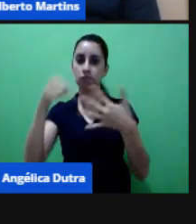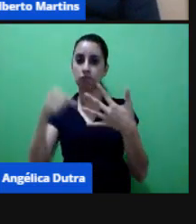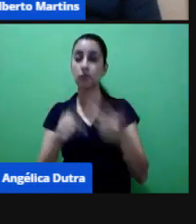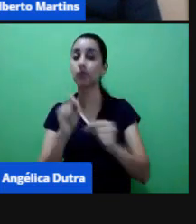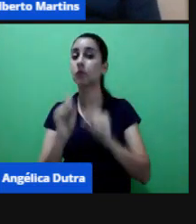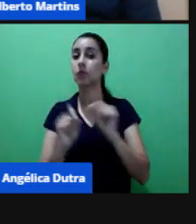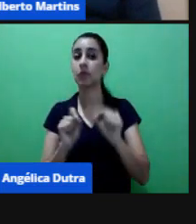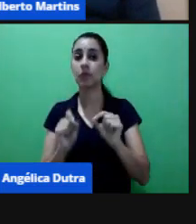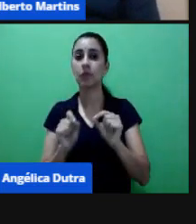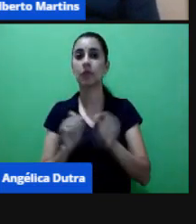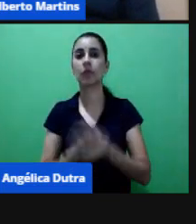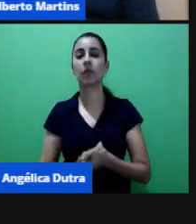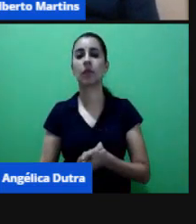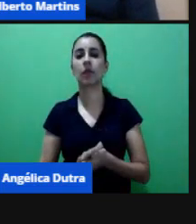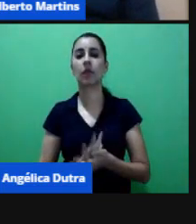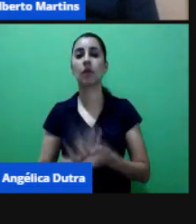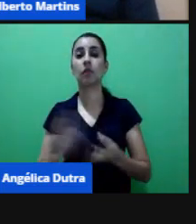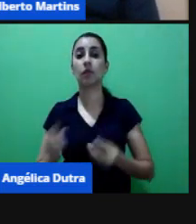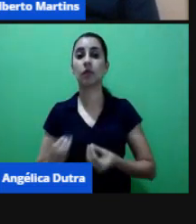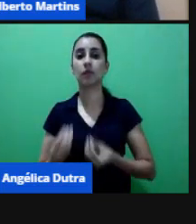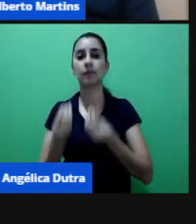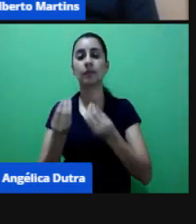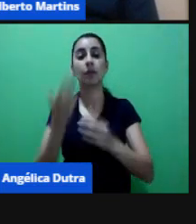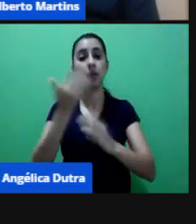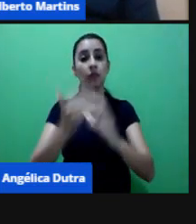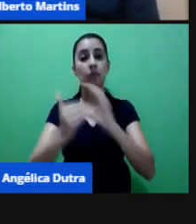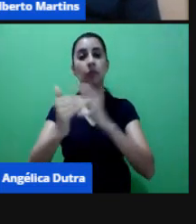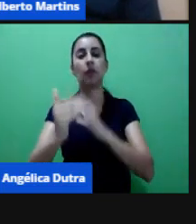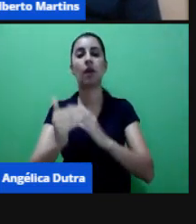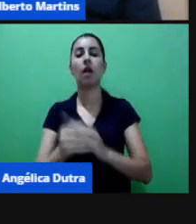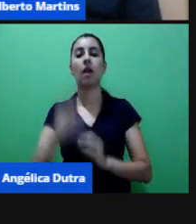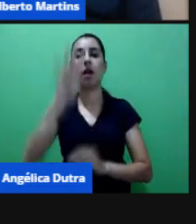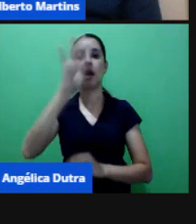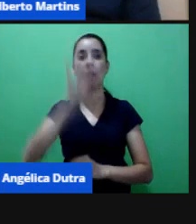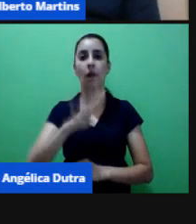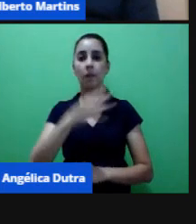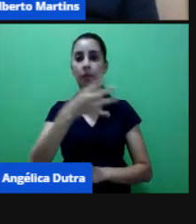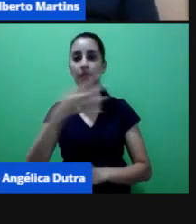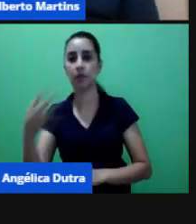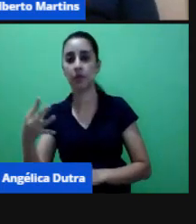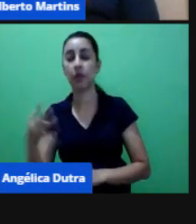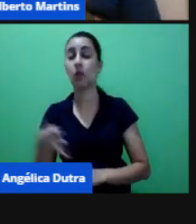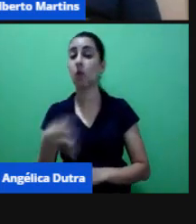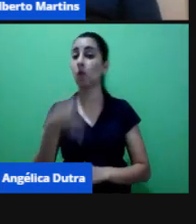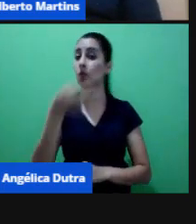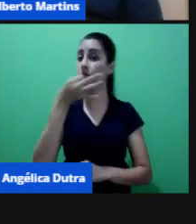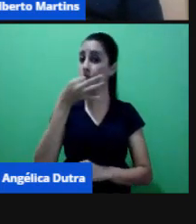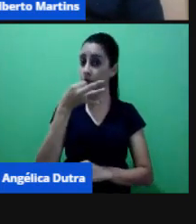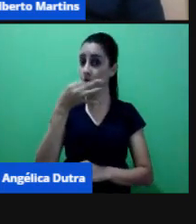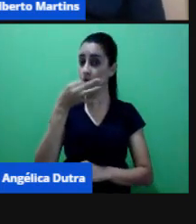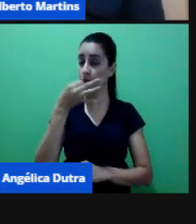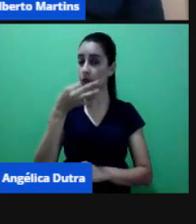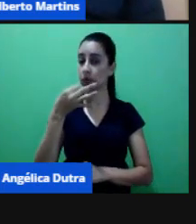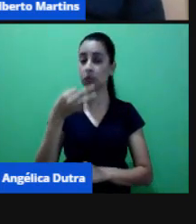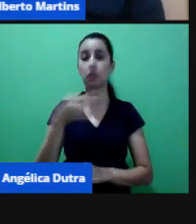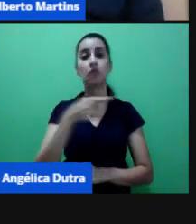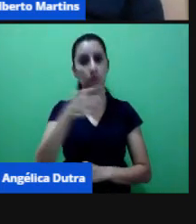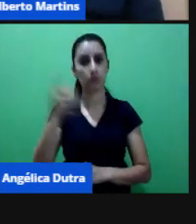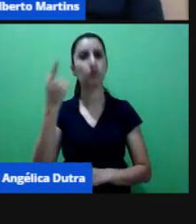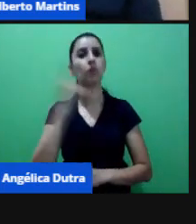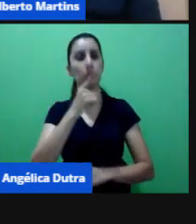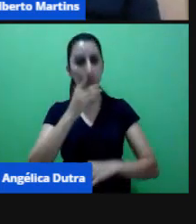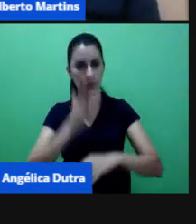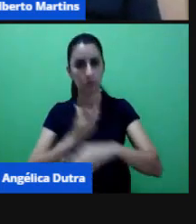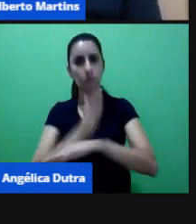enviado a planilha da DAV como sugestão de preenchimento, ou seja, vocês terão esse acesso que será encaminhado